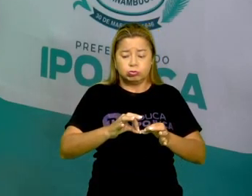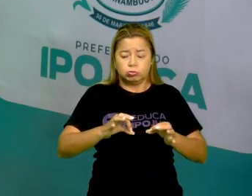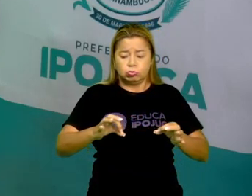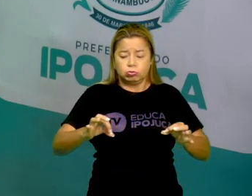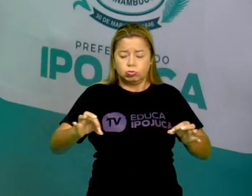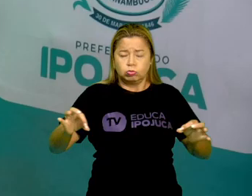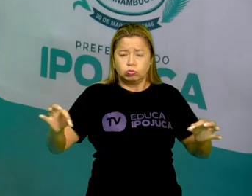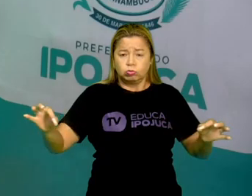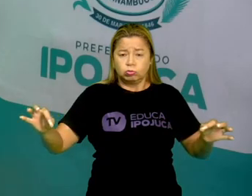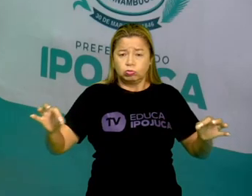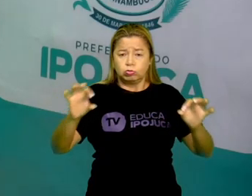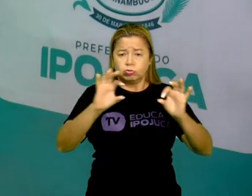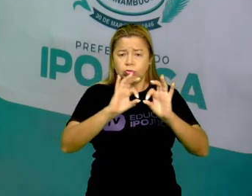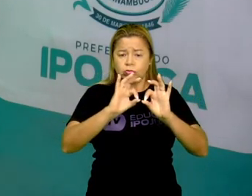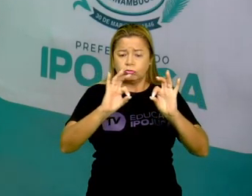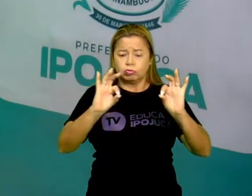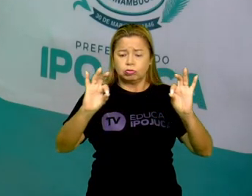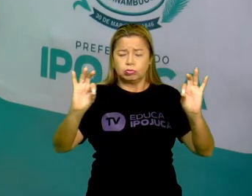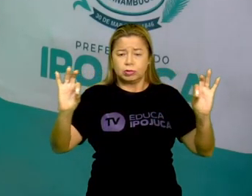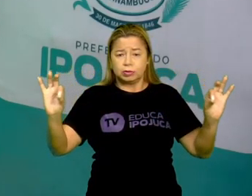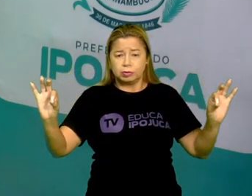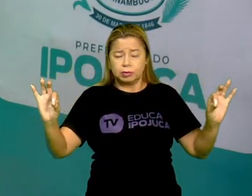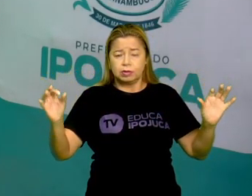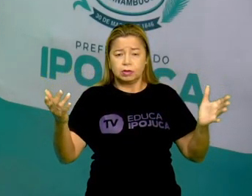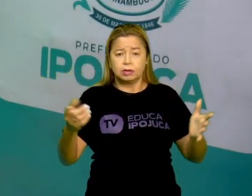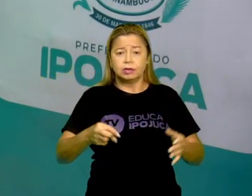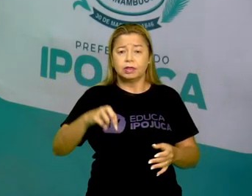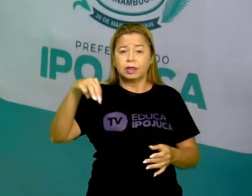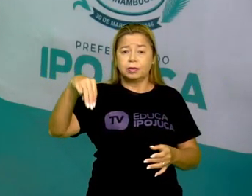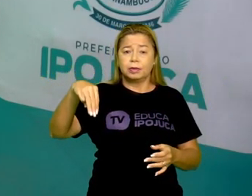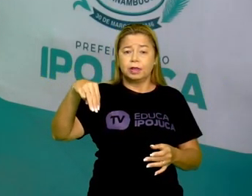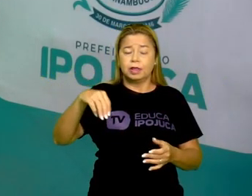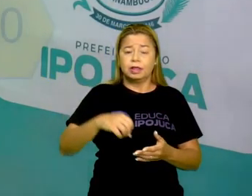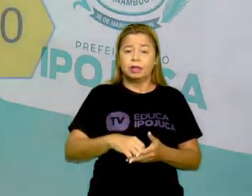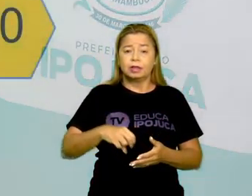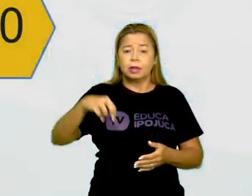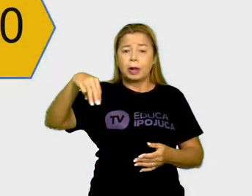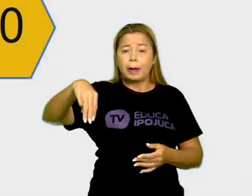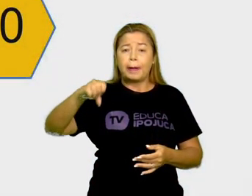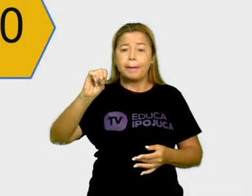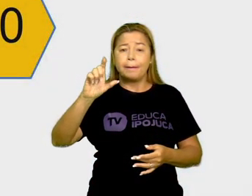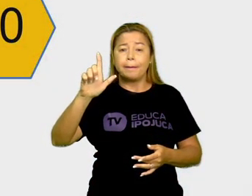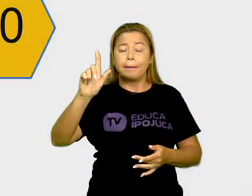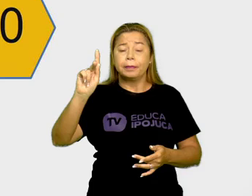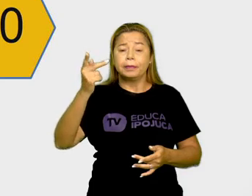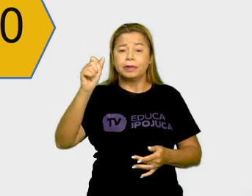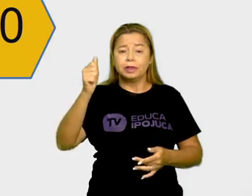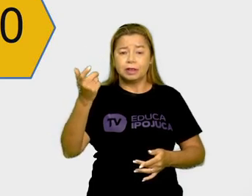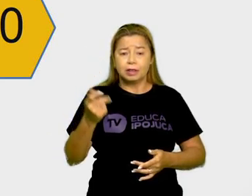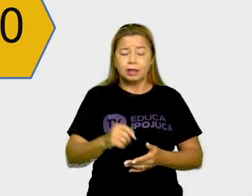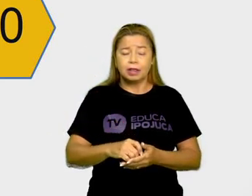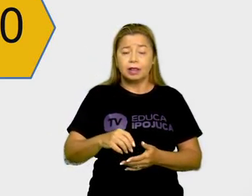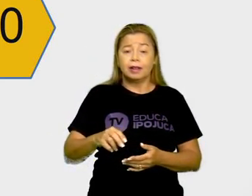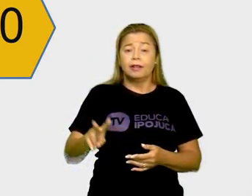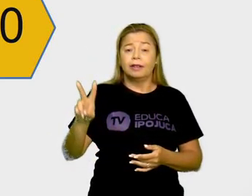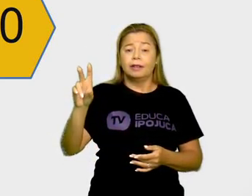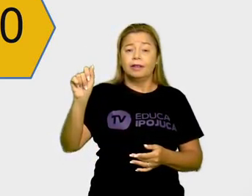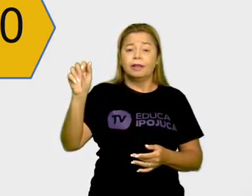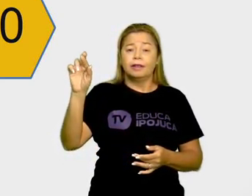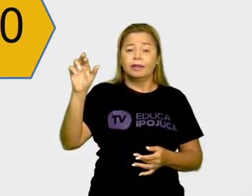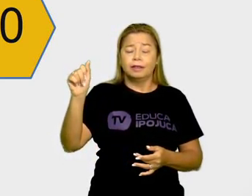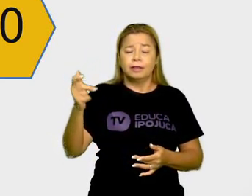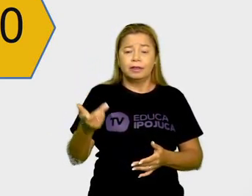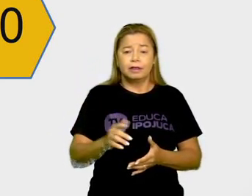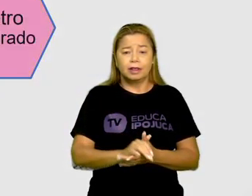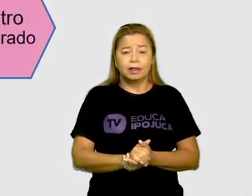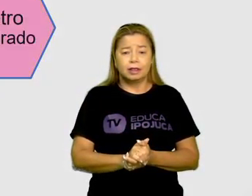comprimento. Elas estavam aqui no início, ó. Metro, milha e vara. E agora, as